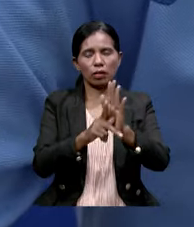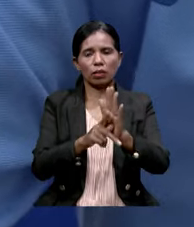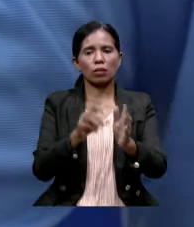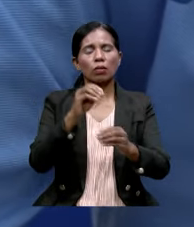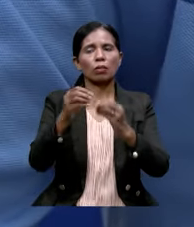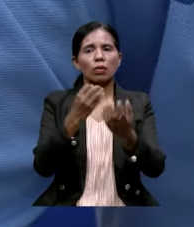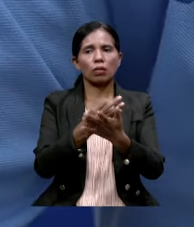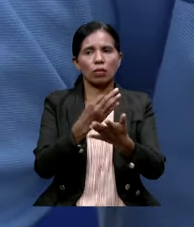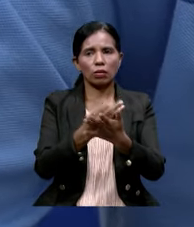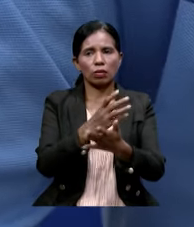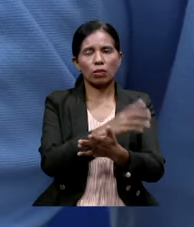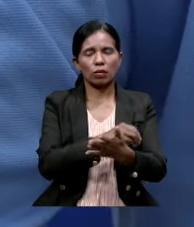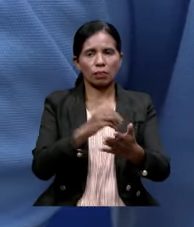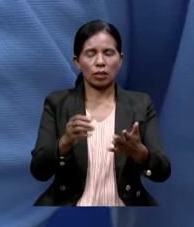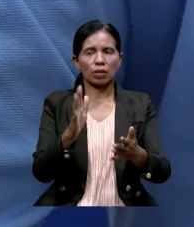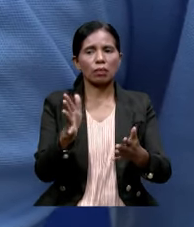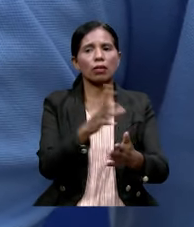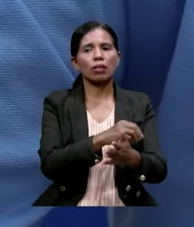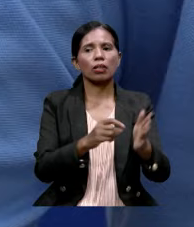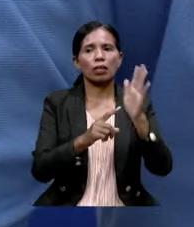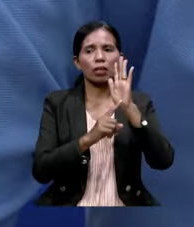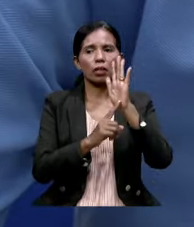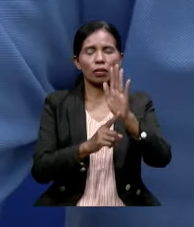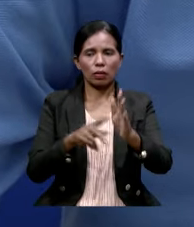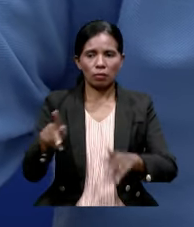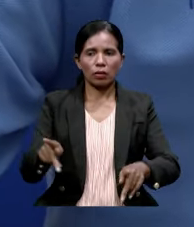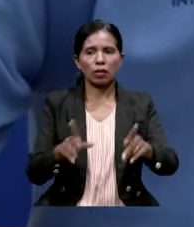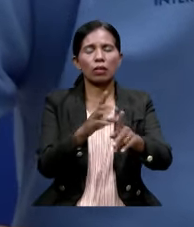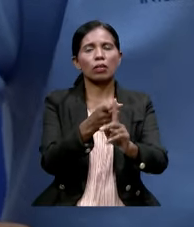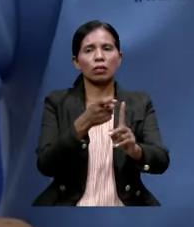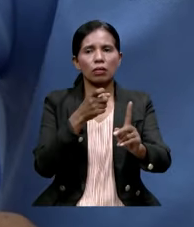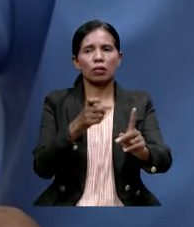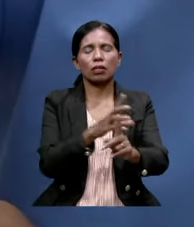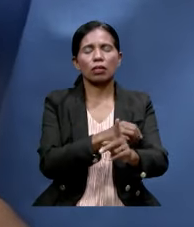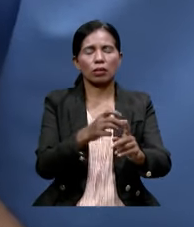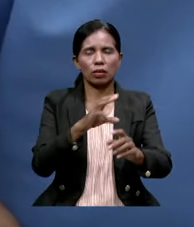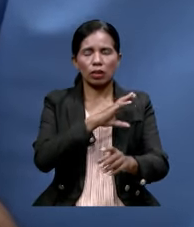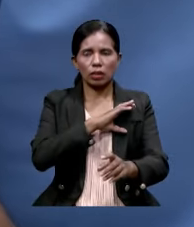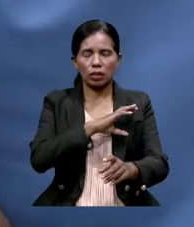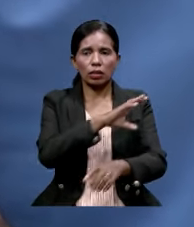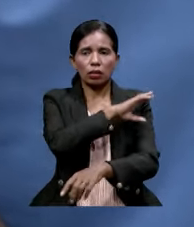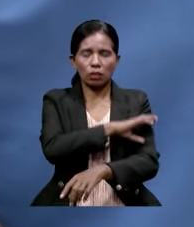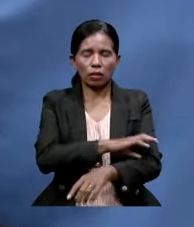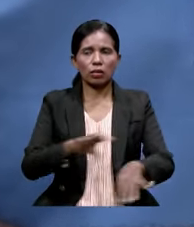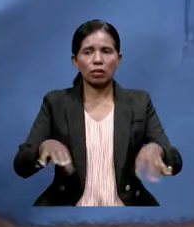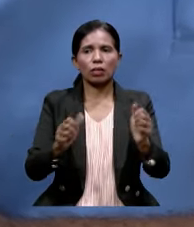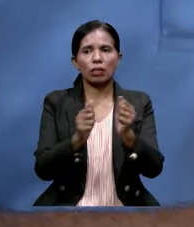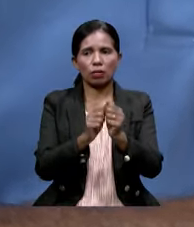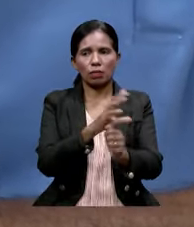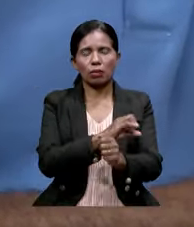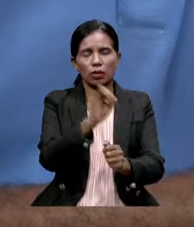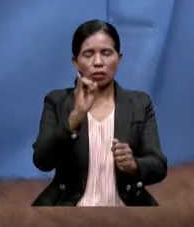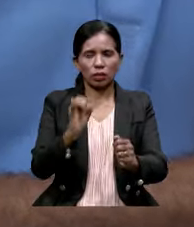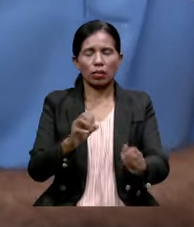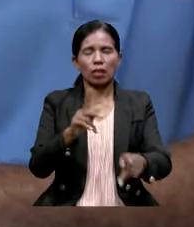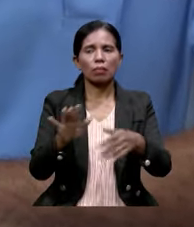são falsos, centavos lima nulo, nebe espalha ou na ia público, no russe queixa, né, parte de segurança serviço informação criminal, como se identifica ou na